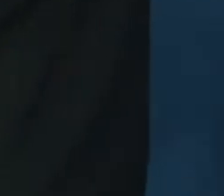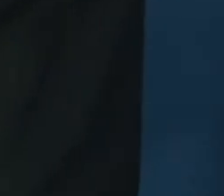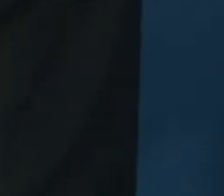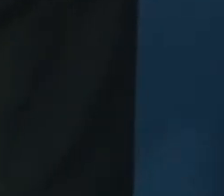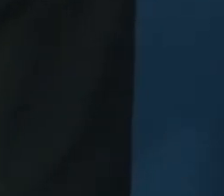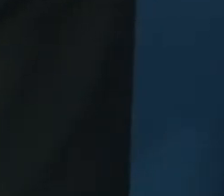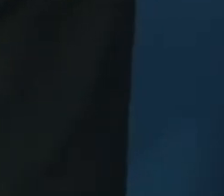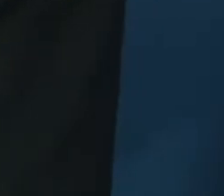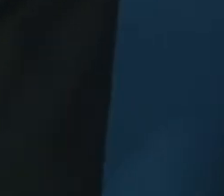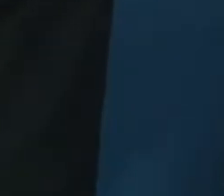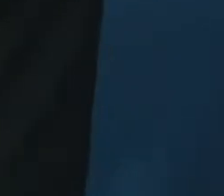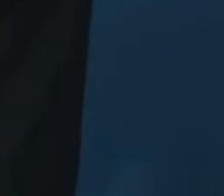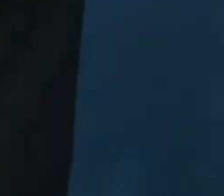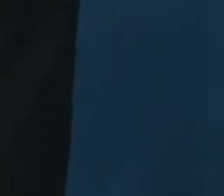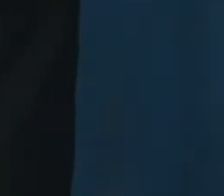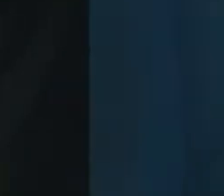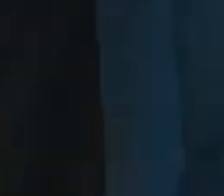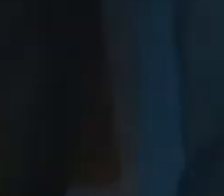i